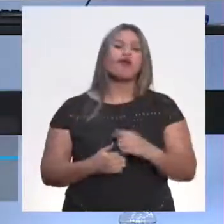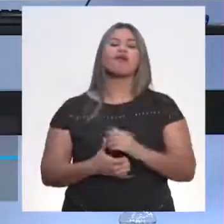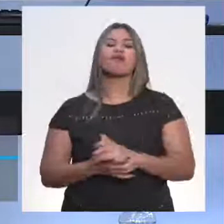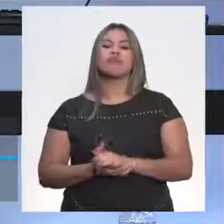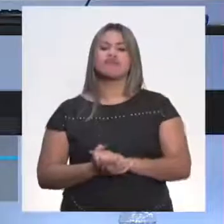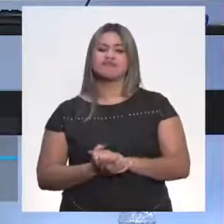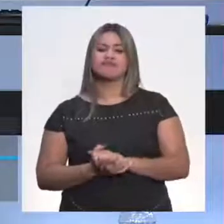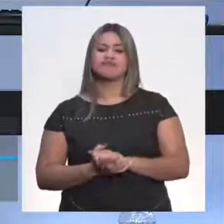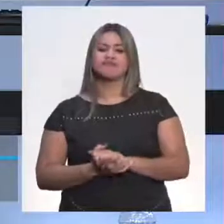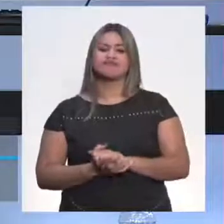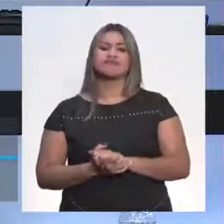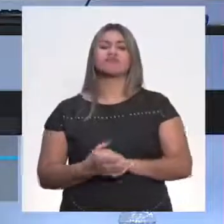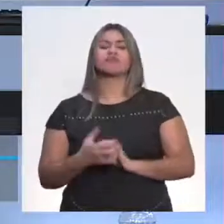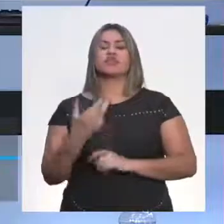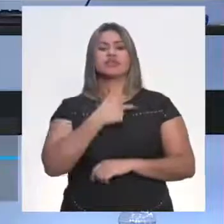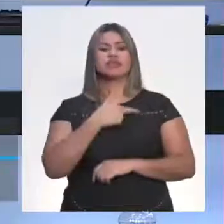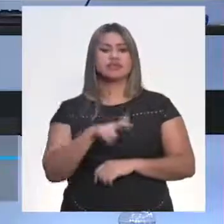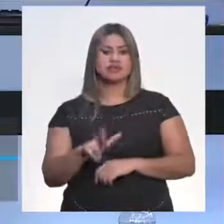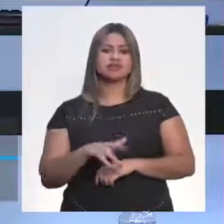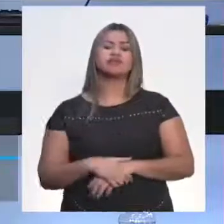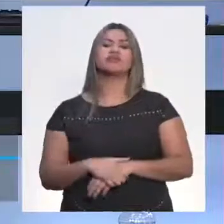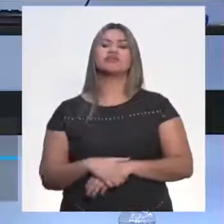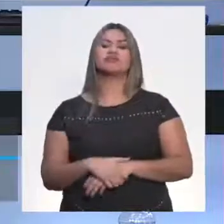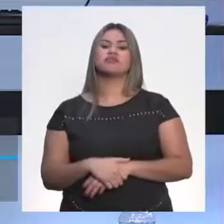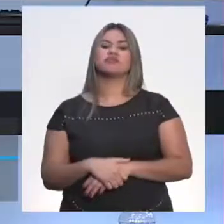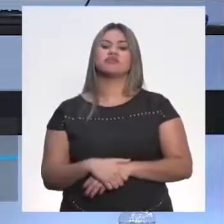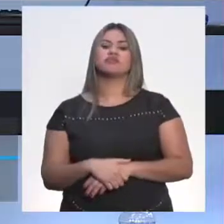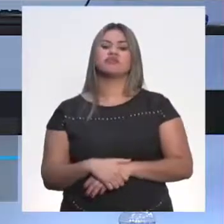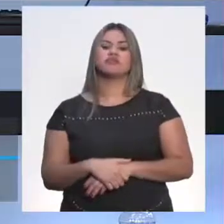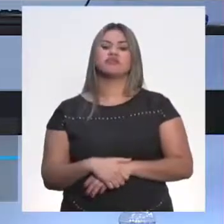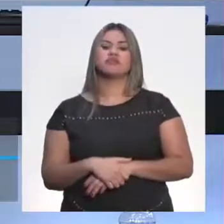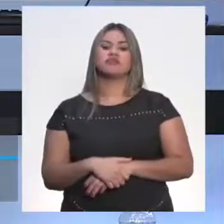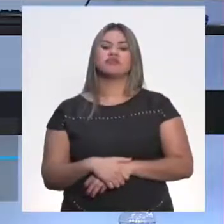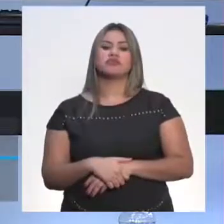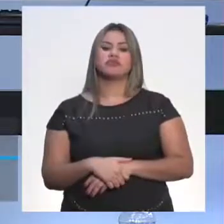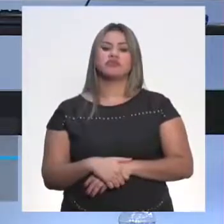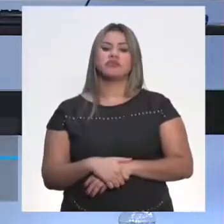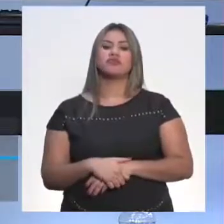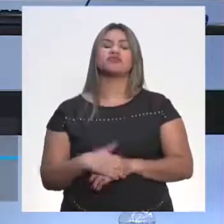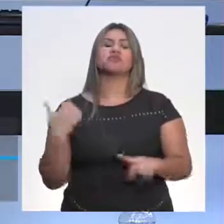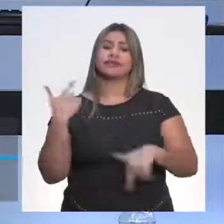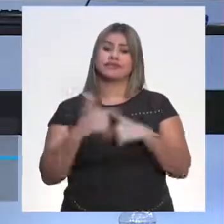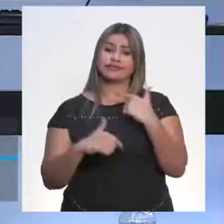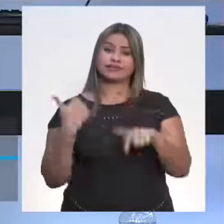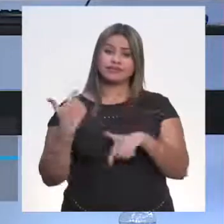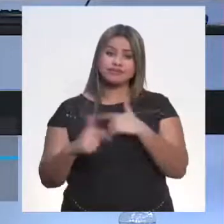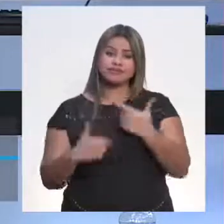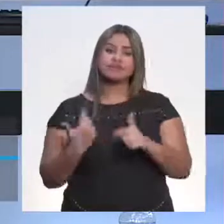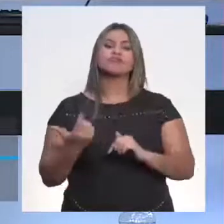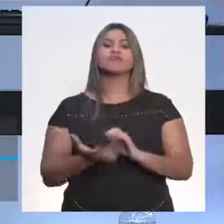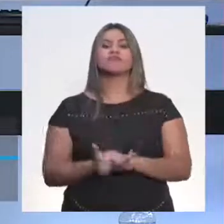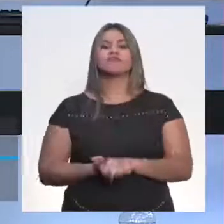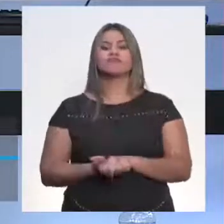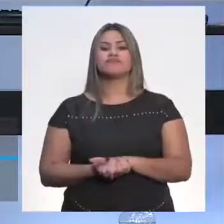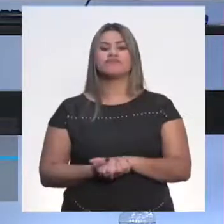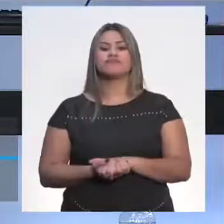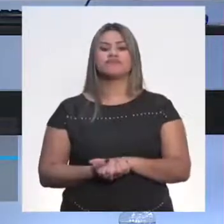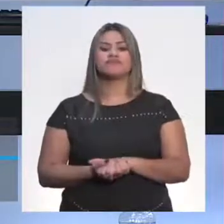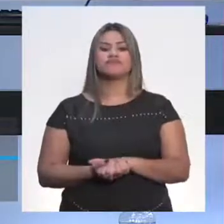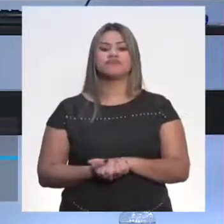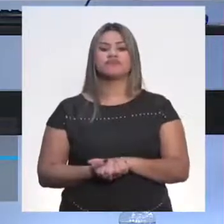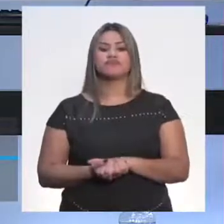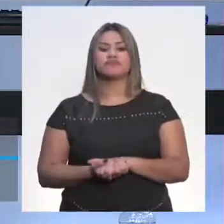feminino das questões religiosas das questões da classe e trabalhador das questões relativas